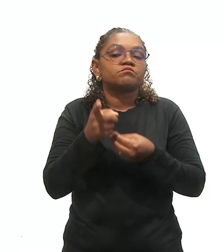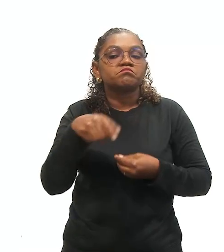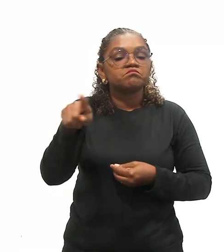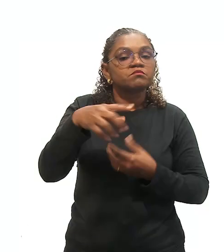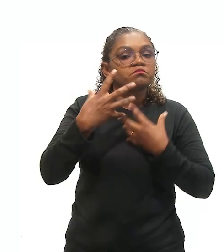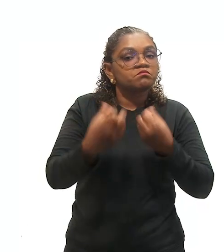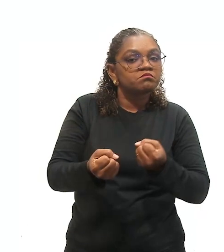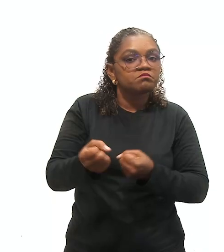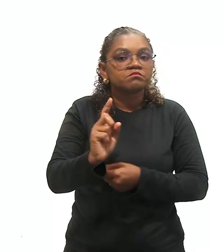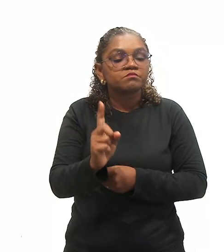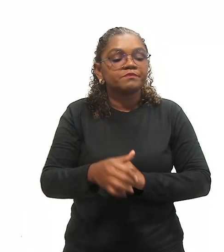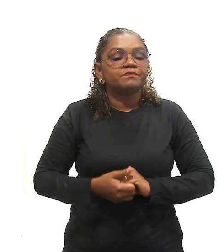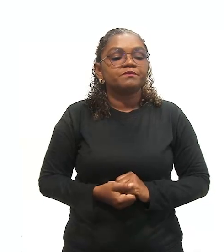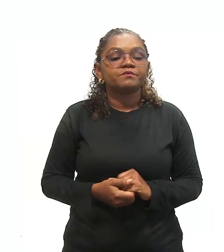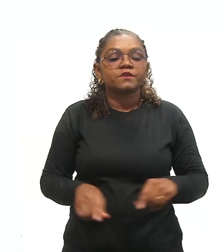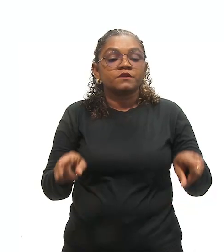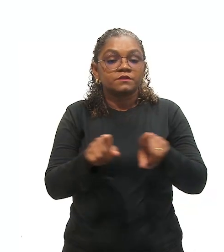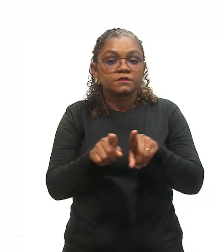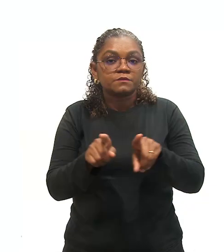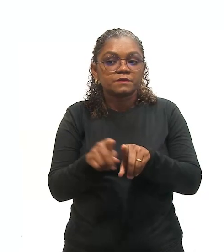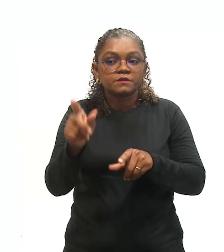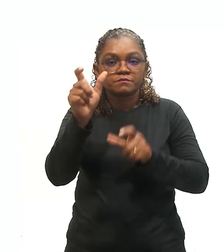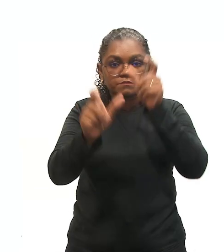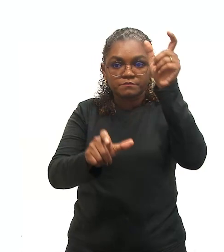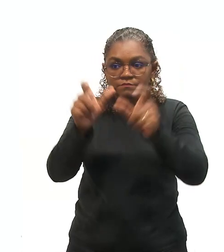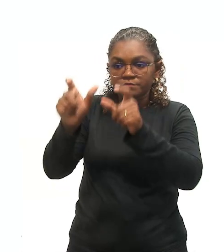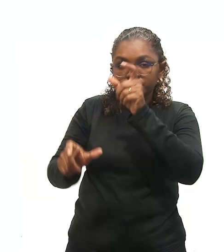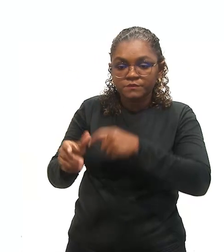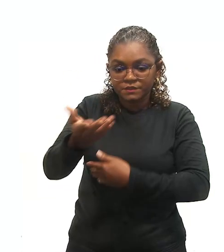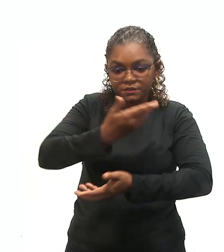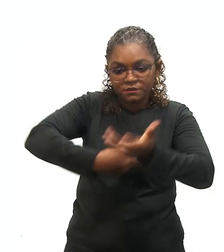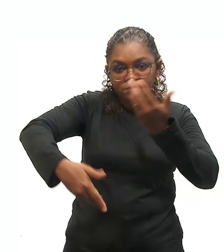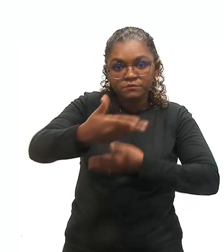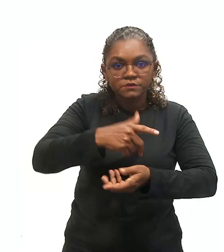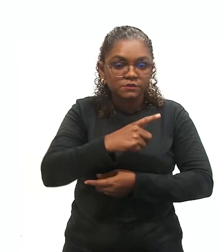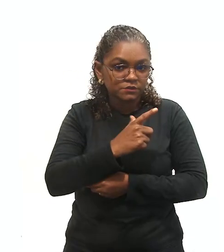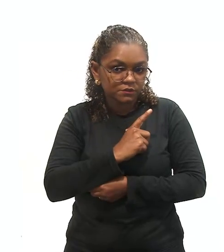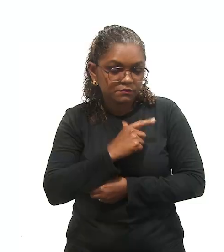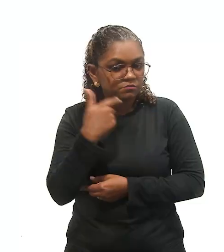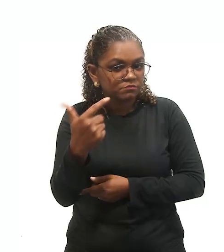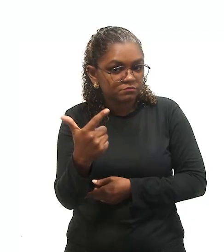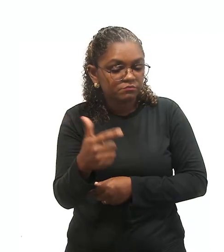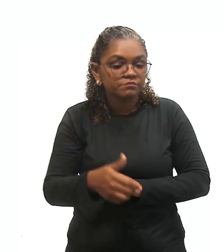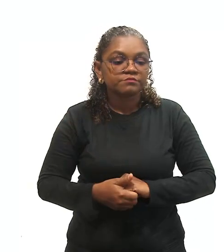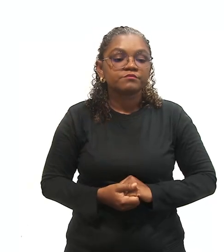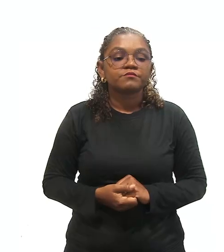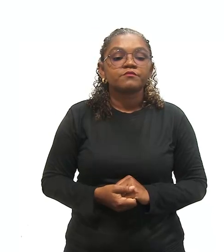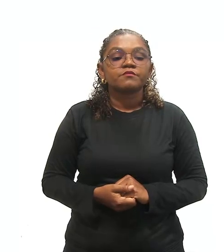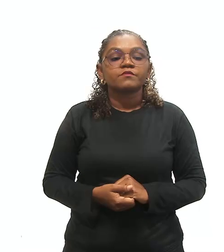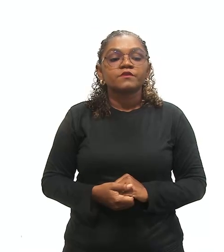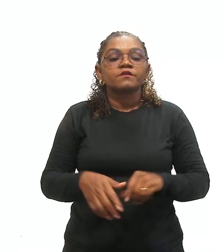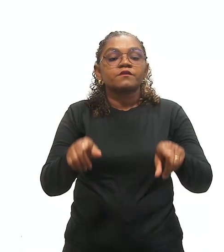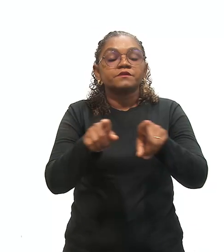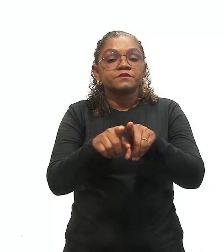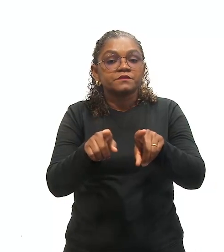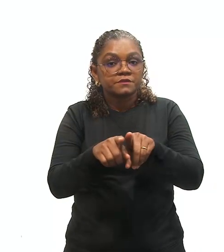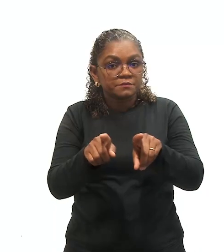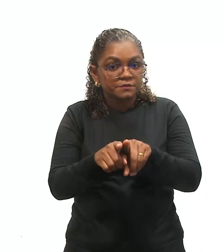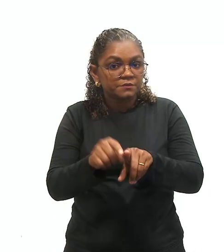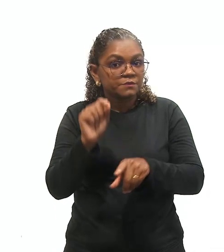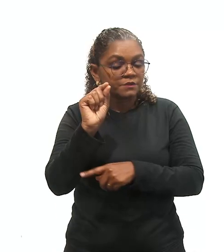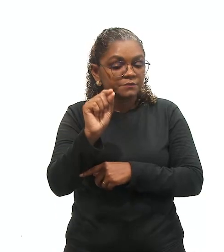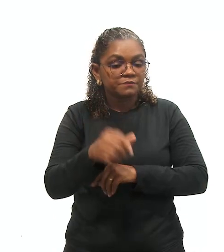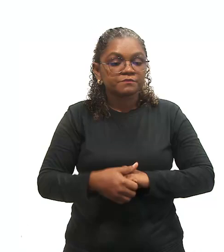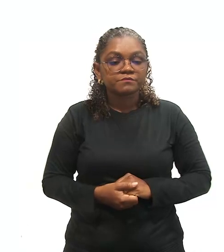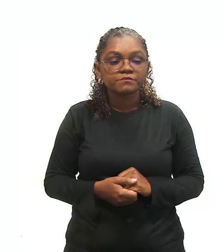do conteúdo dos 10 princípios da economia, vamos explorar como que o comércio pode ser uma ferramenta que vai facilitar todo o